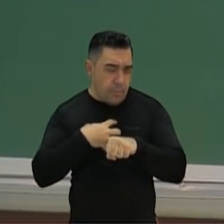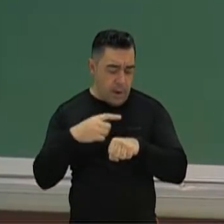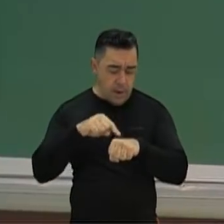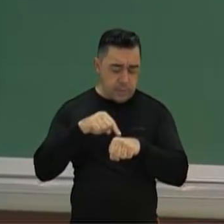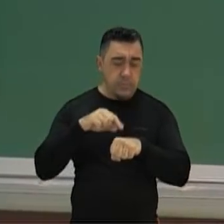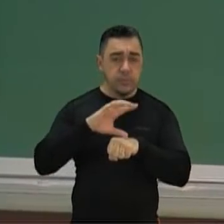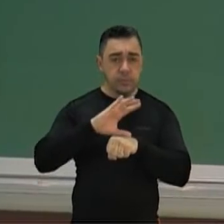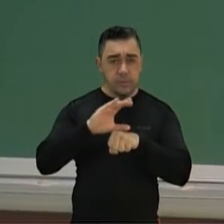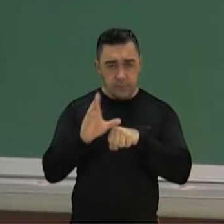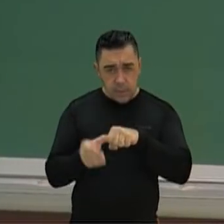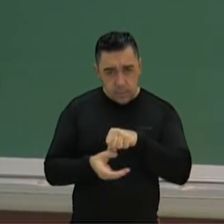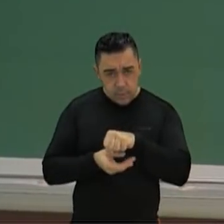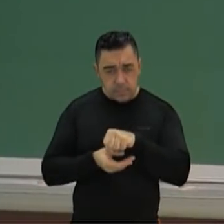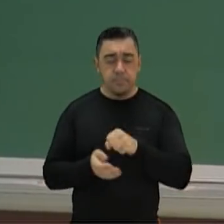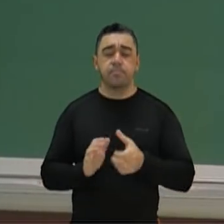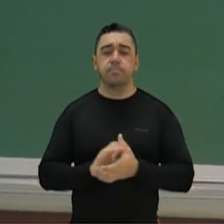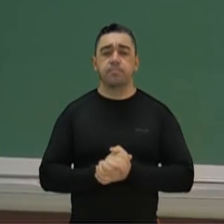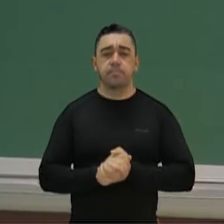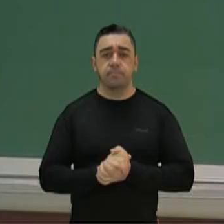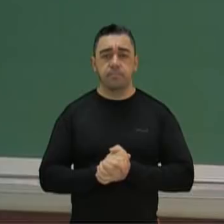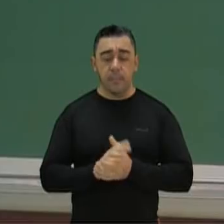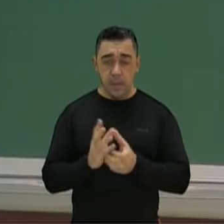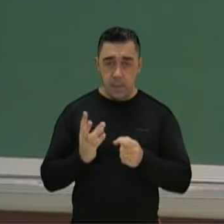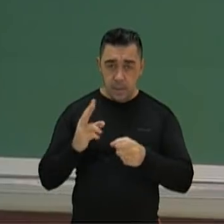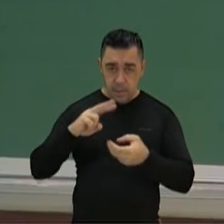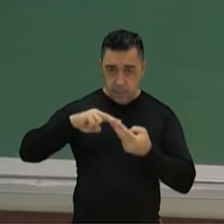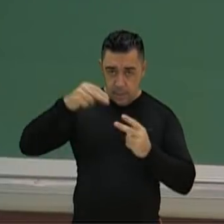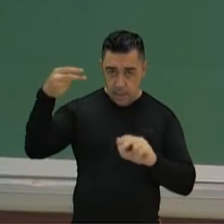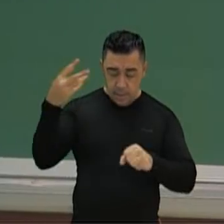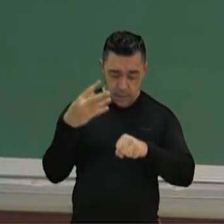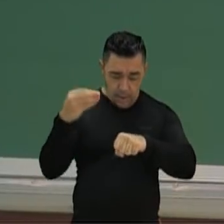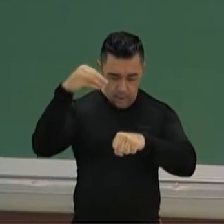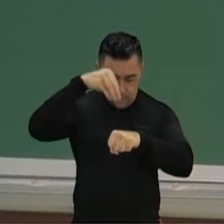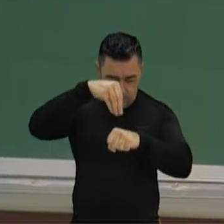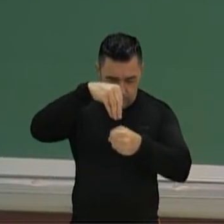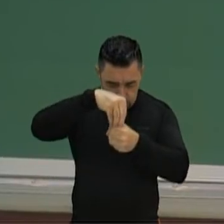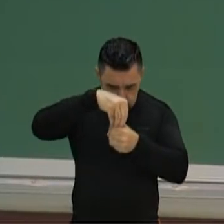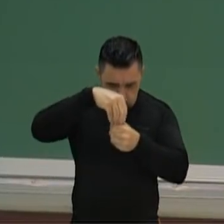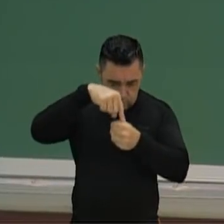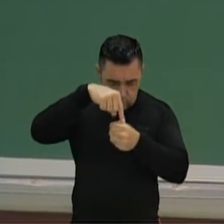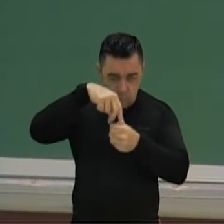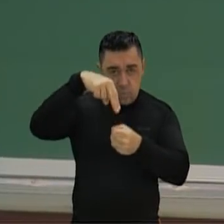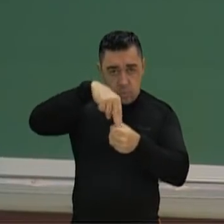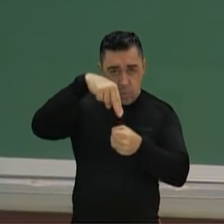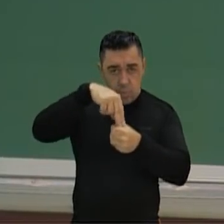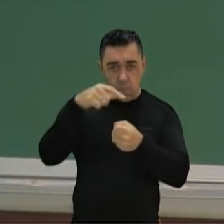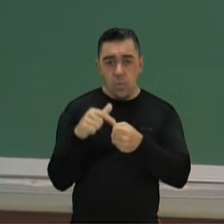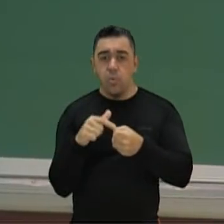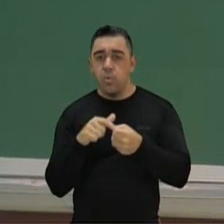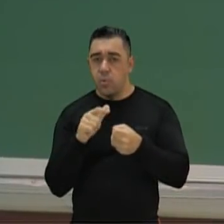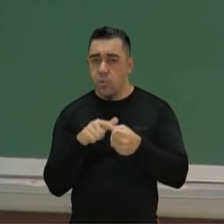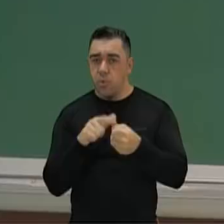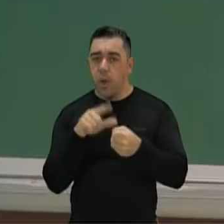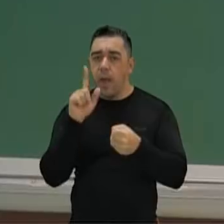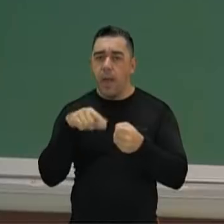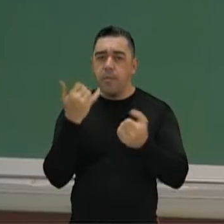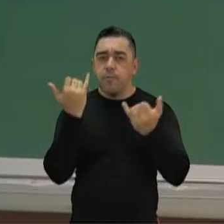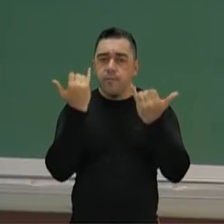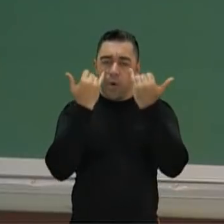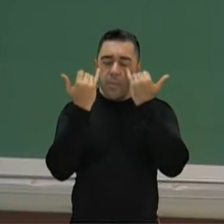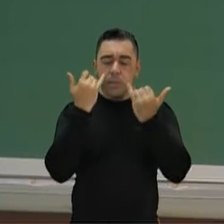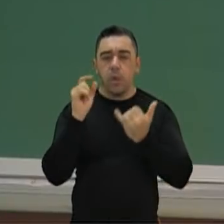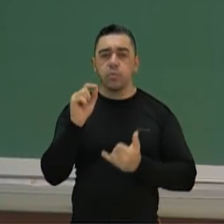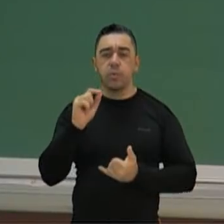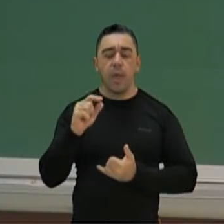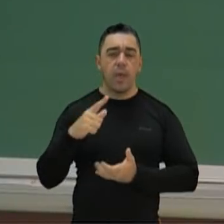preenche essa célula, um material genético que guarda todas as informações daquele ser